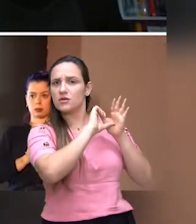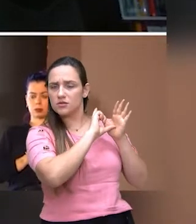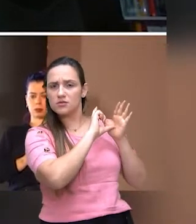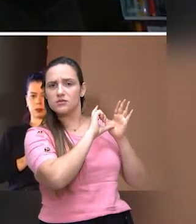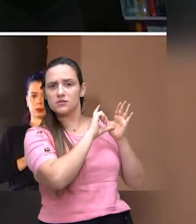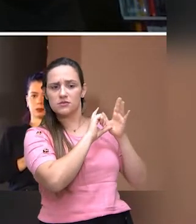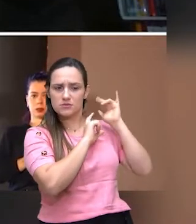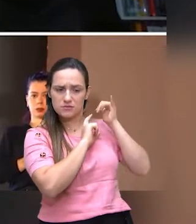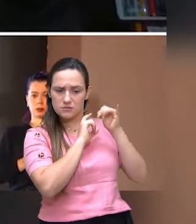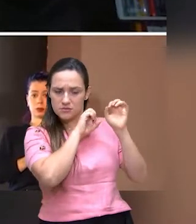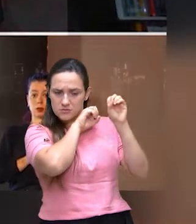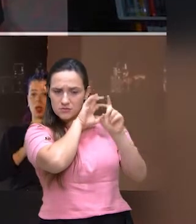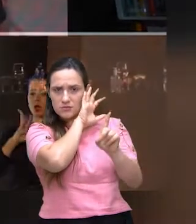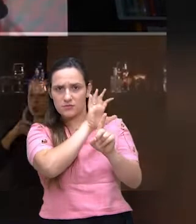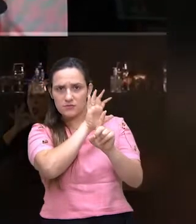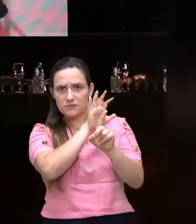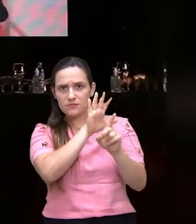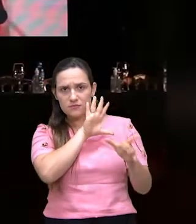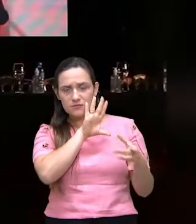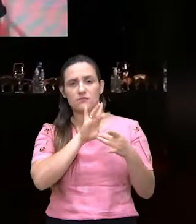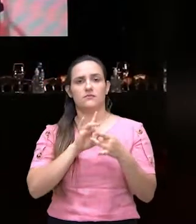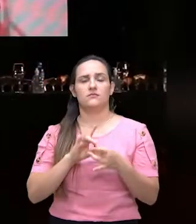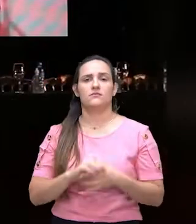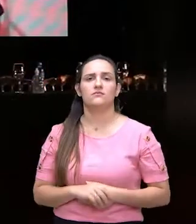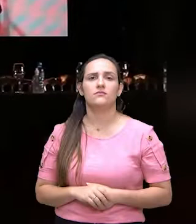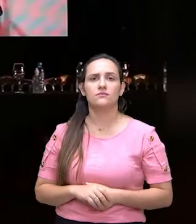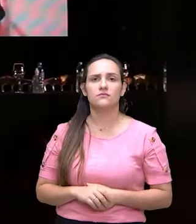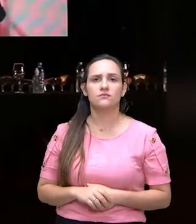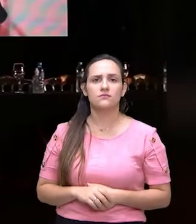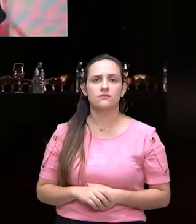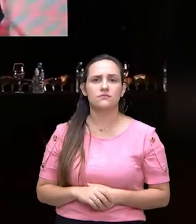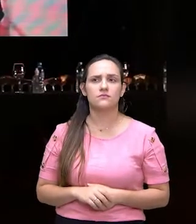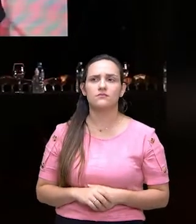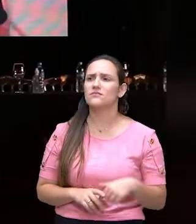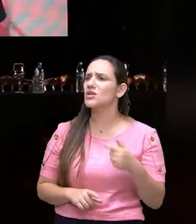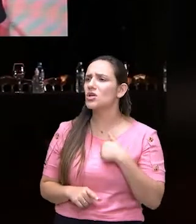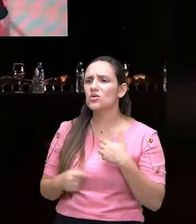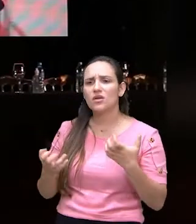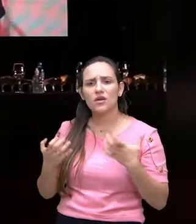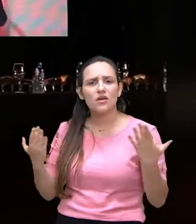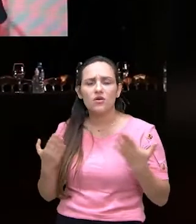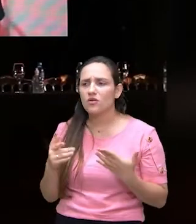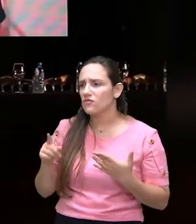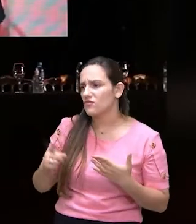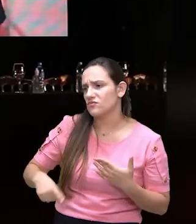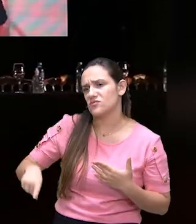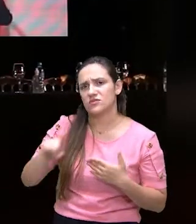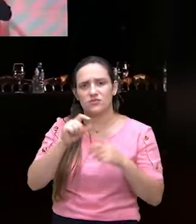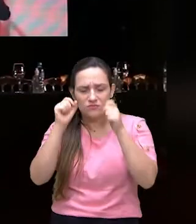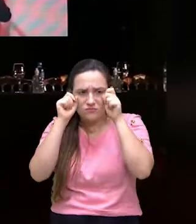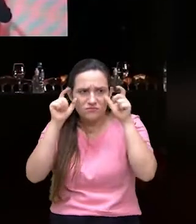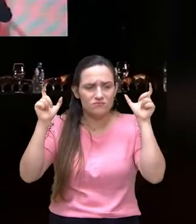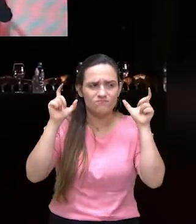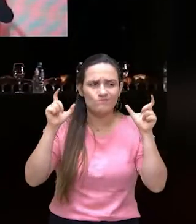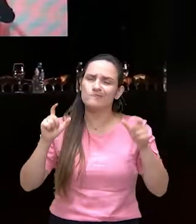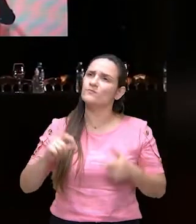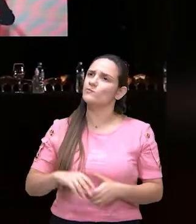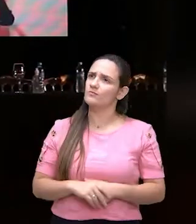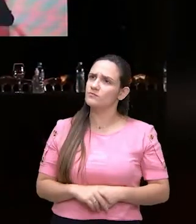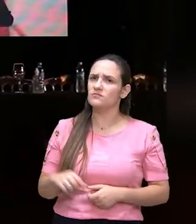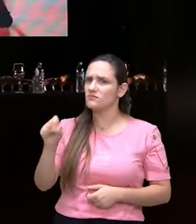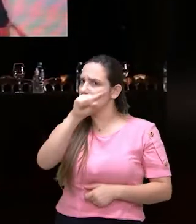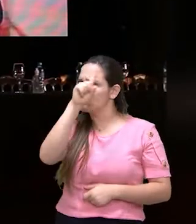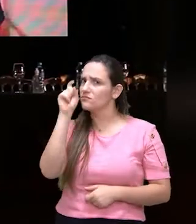ou de precedentes vinculantes e eu espero lá com a minha fala é Despertar a curiosidade dos